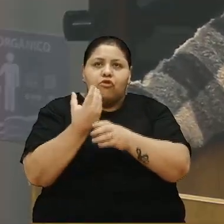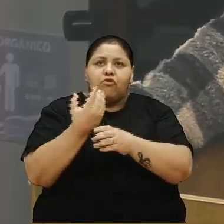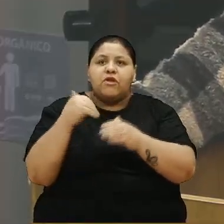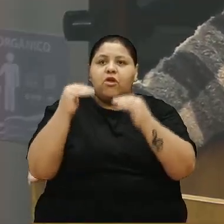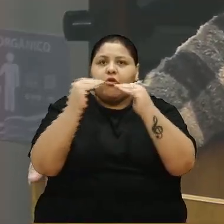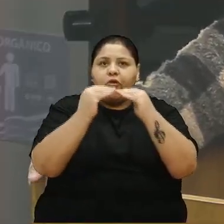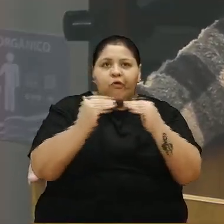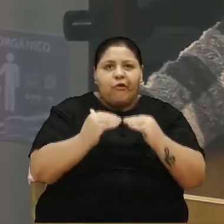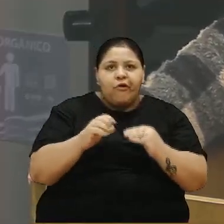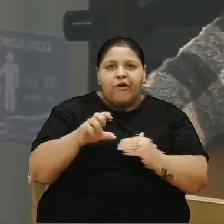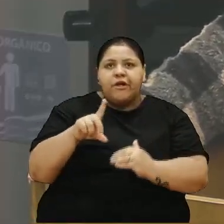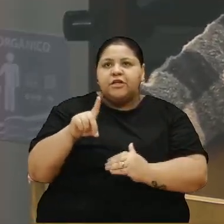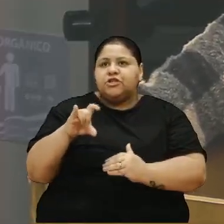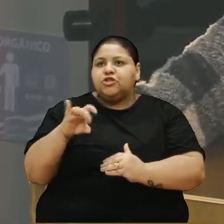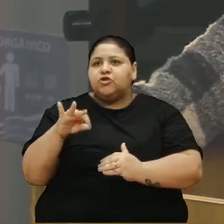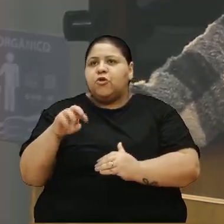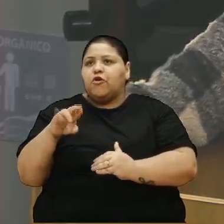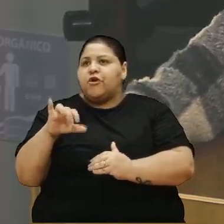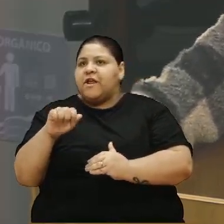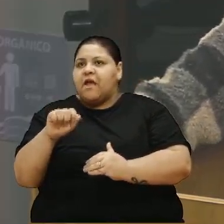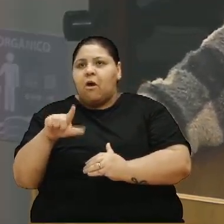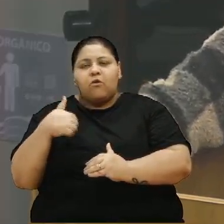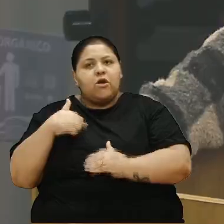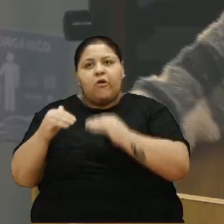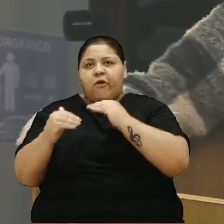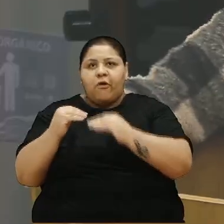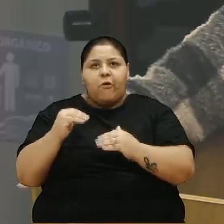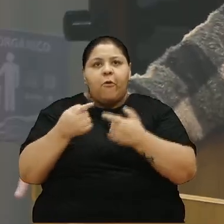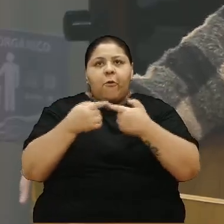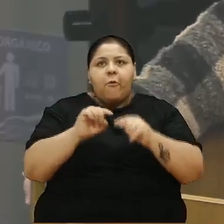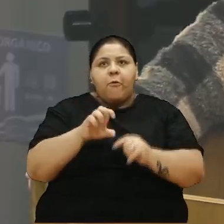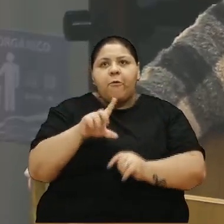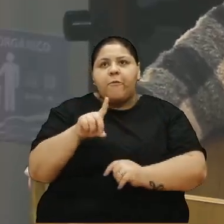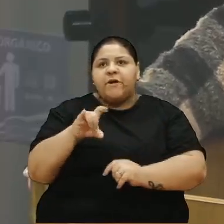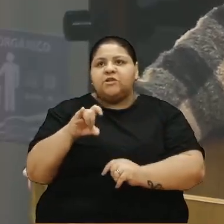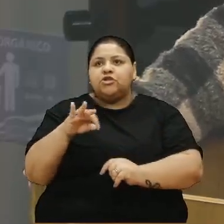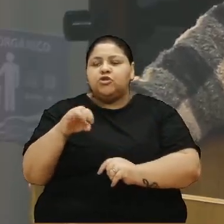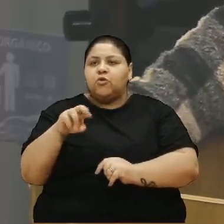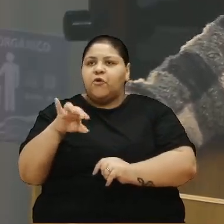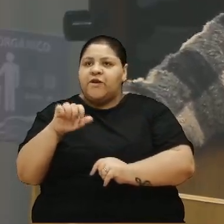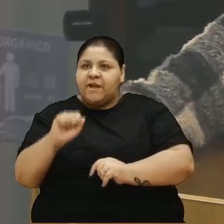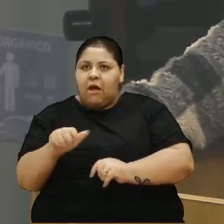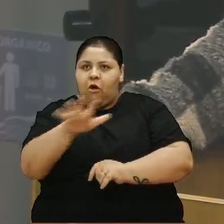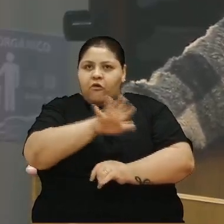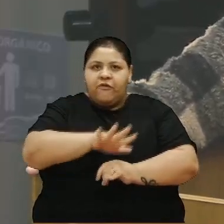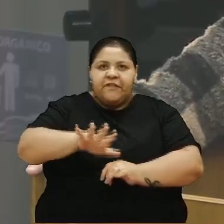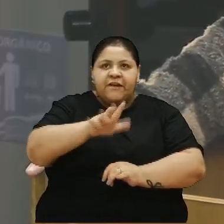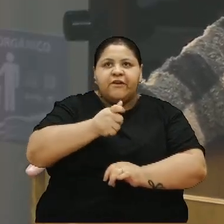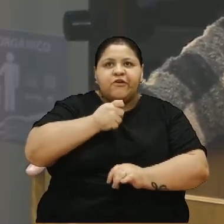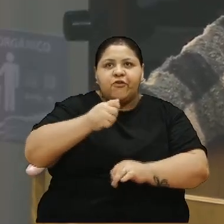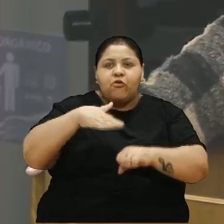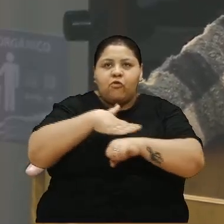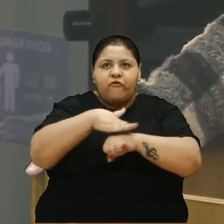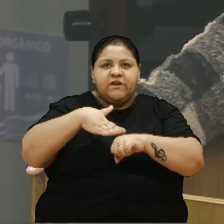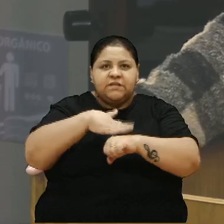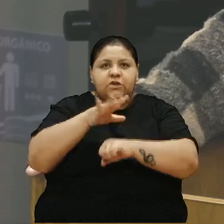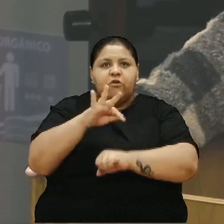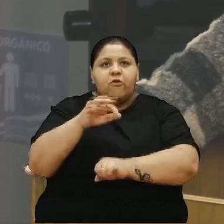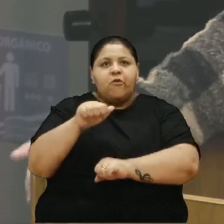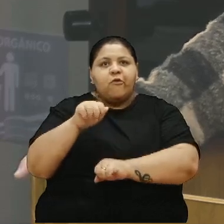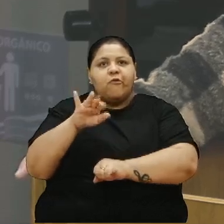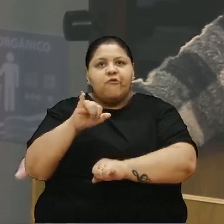concordo, tem editorial que eu discordo. Agora, editorial no jornalismo, e estava conversando com o nosso Fábio Canezella,